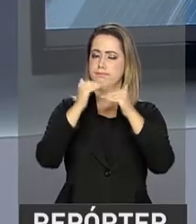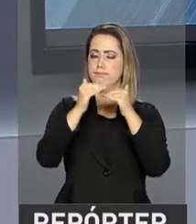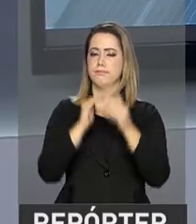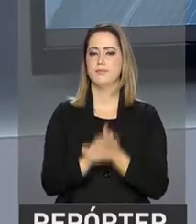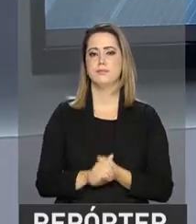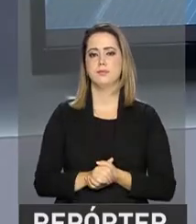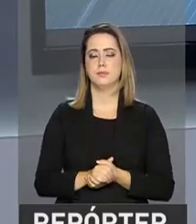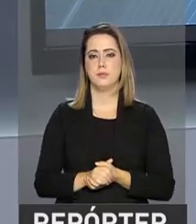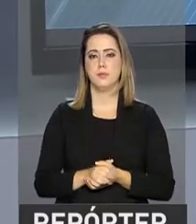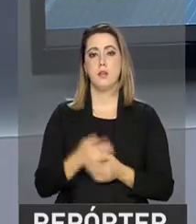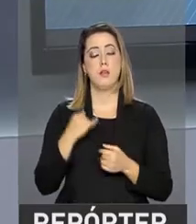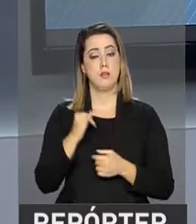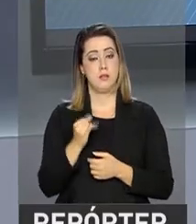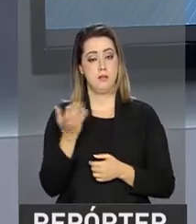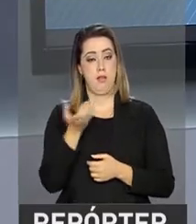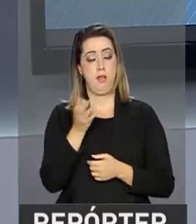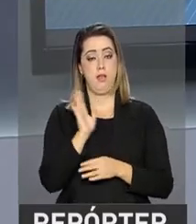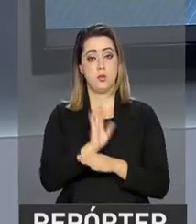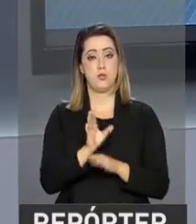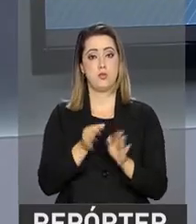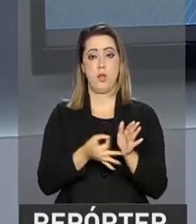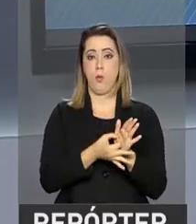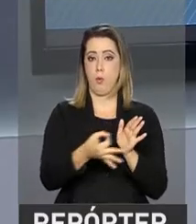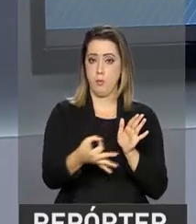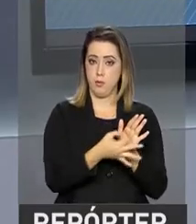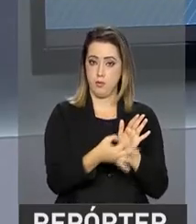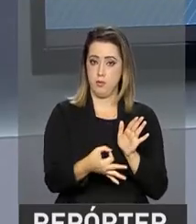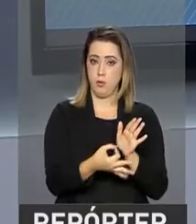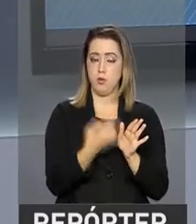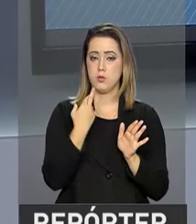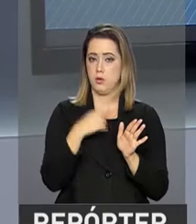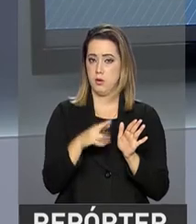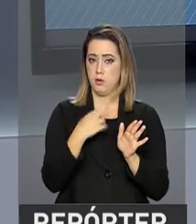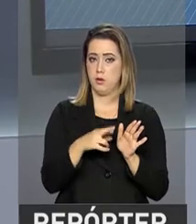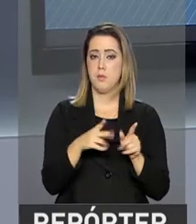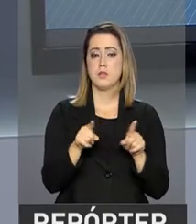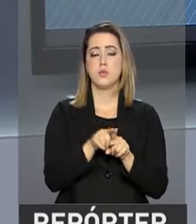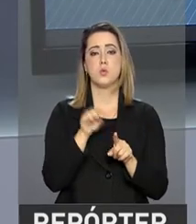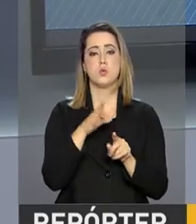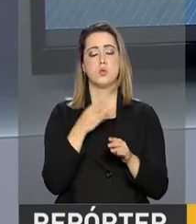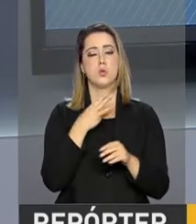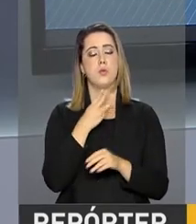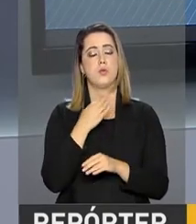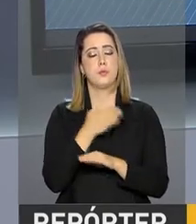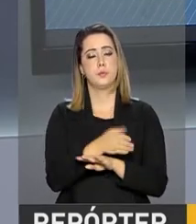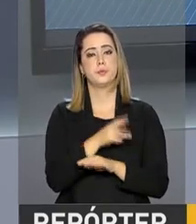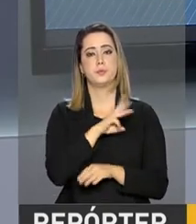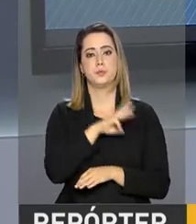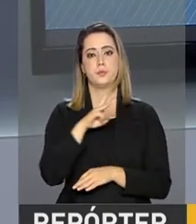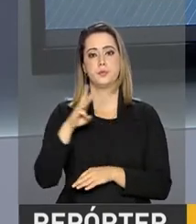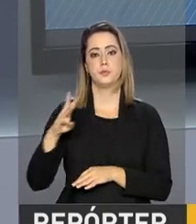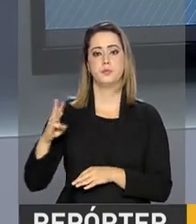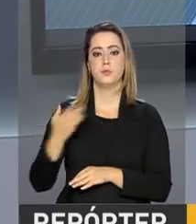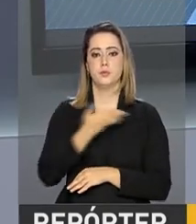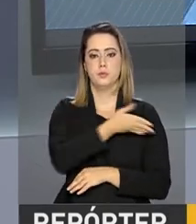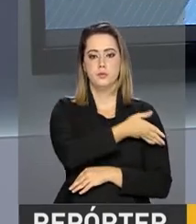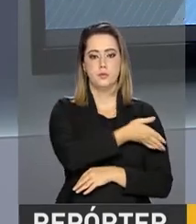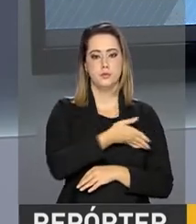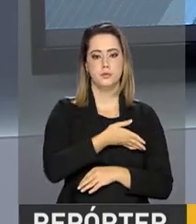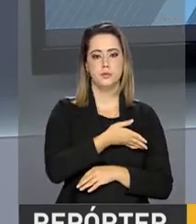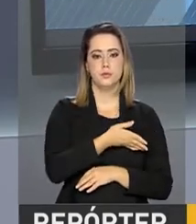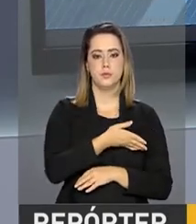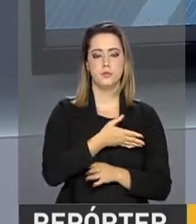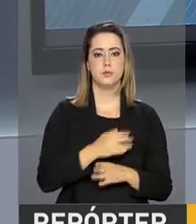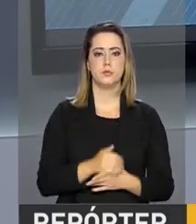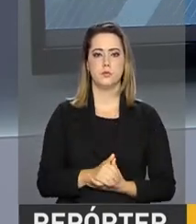para contribuir com sugestões ou críticas ao novo sistema de fiscalização basta acessar a página www ponto a ele